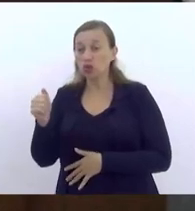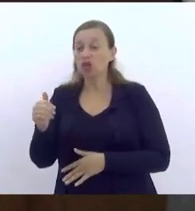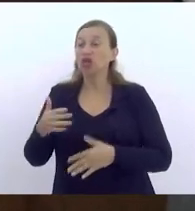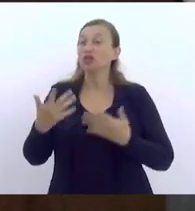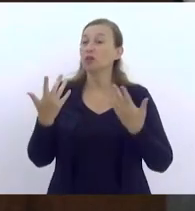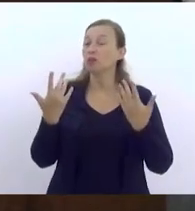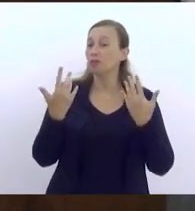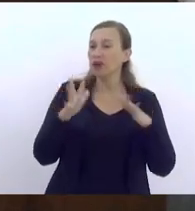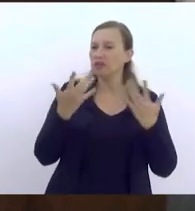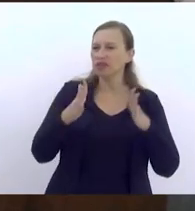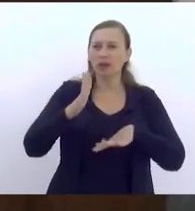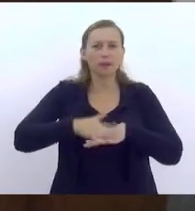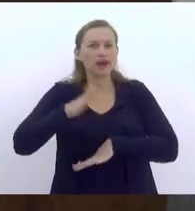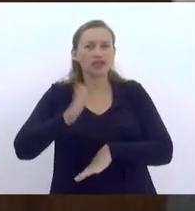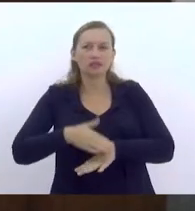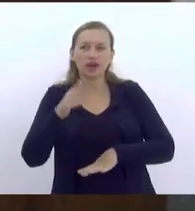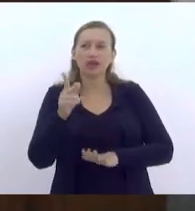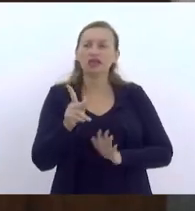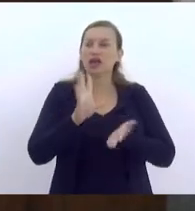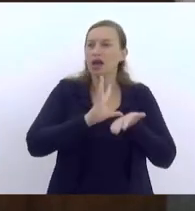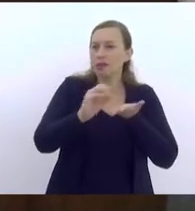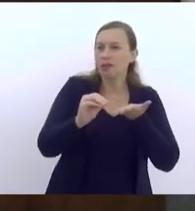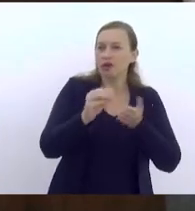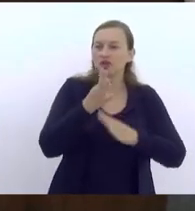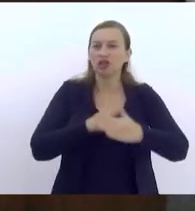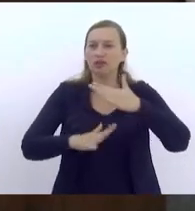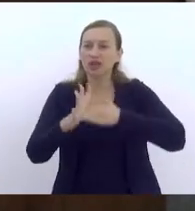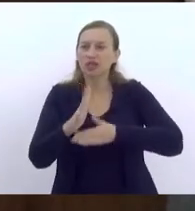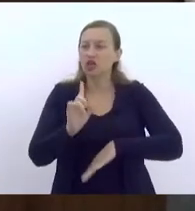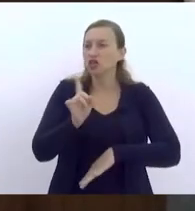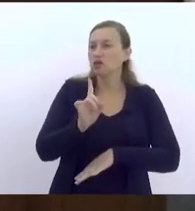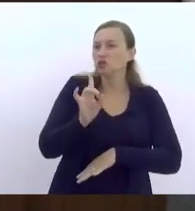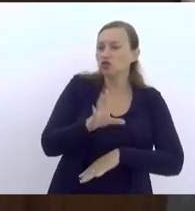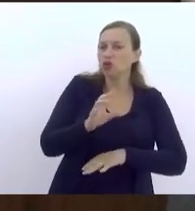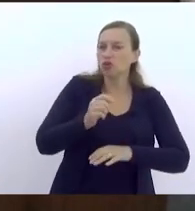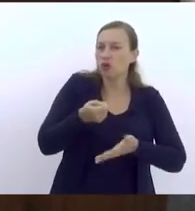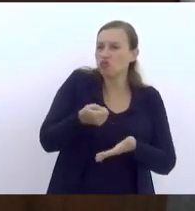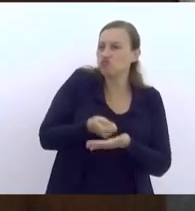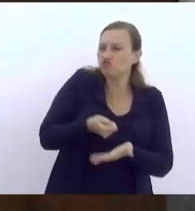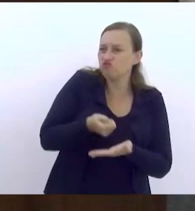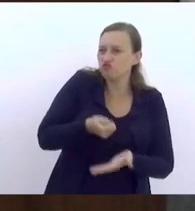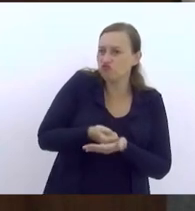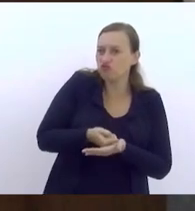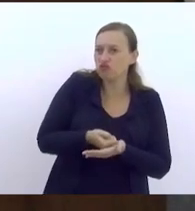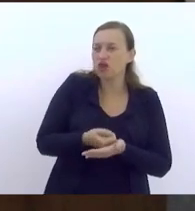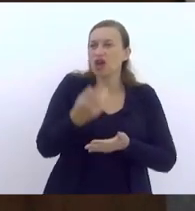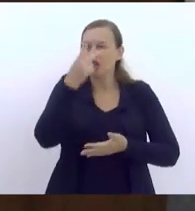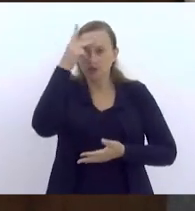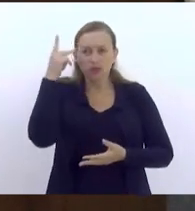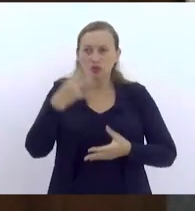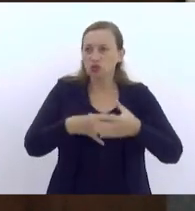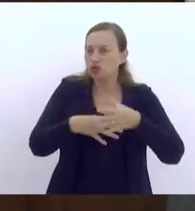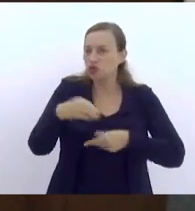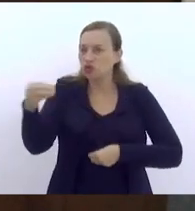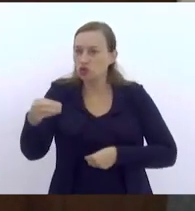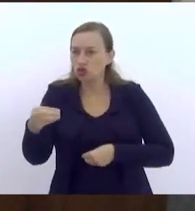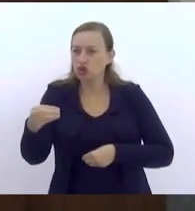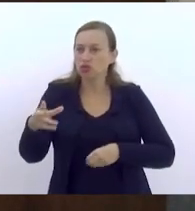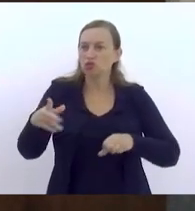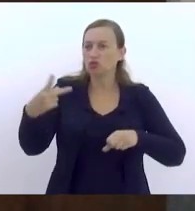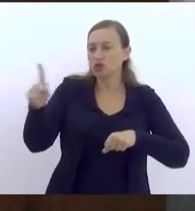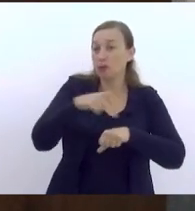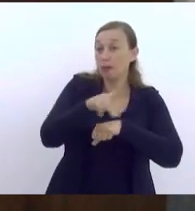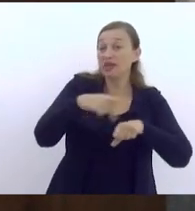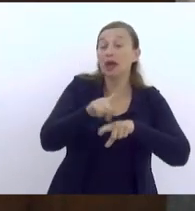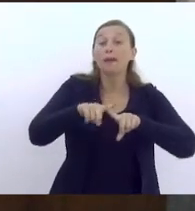mais e mais a pauta da migração, não apenas a migração forçada dos refugiados, dos apátridas, mas